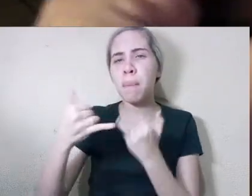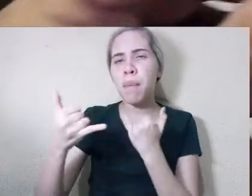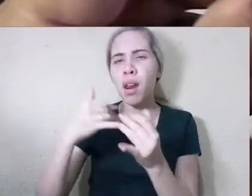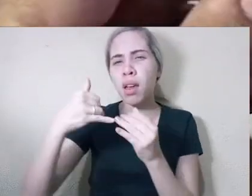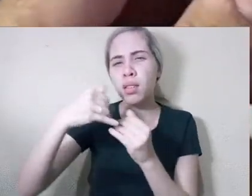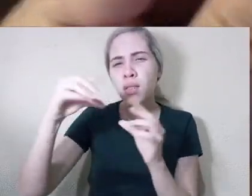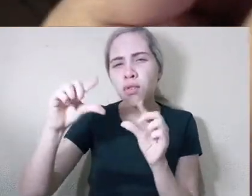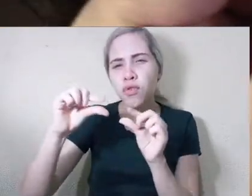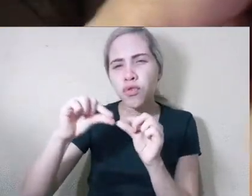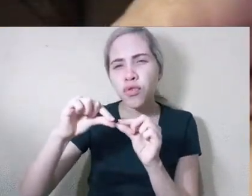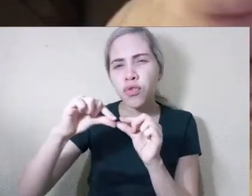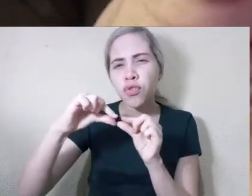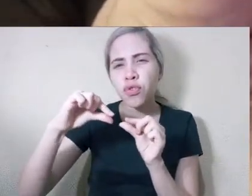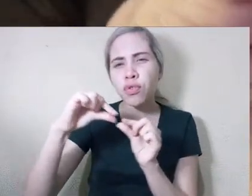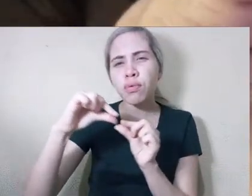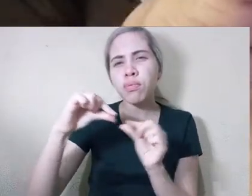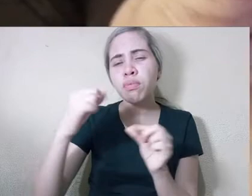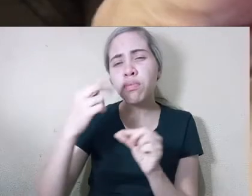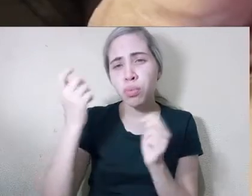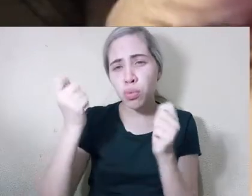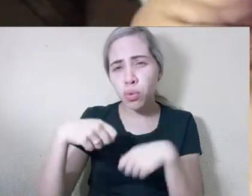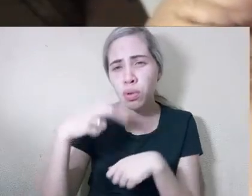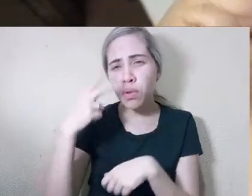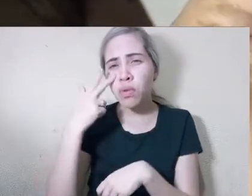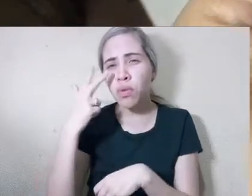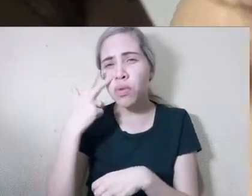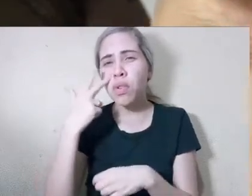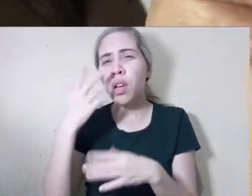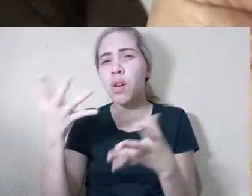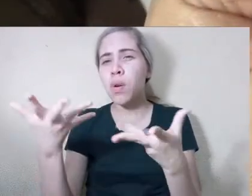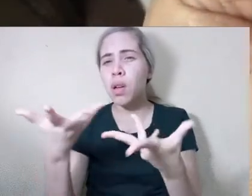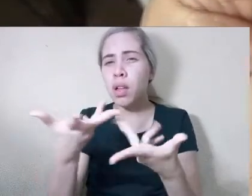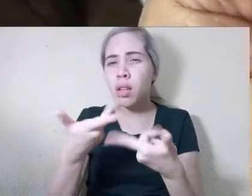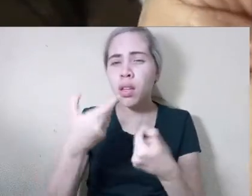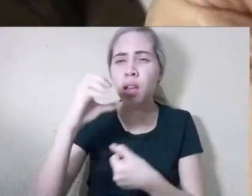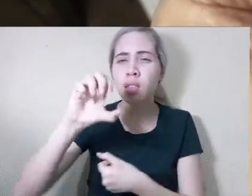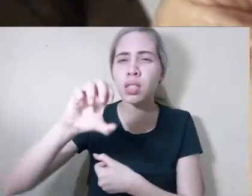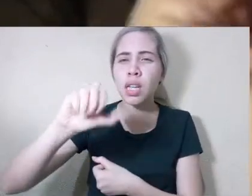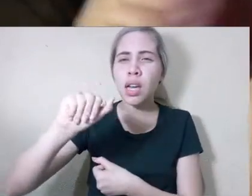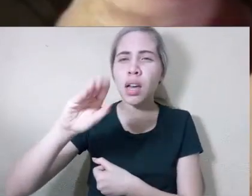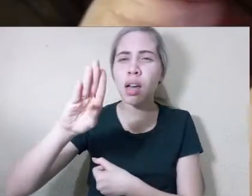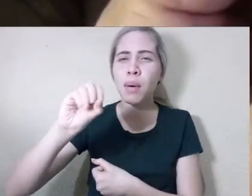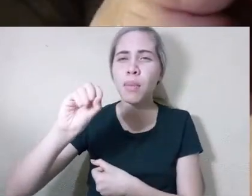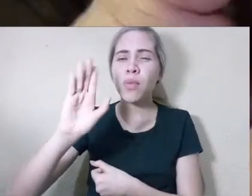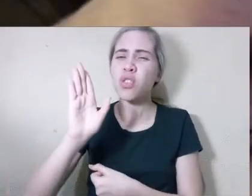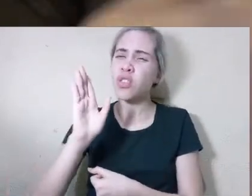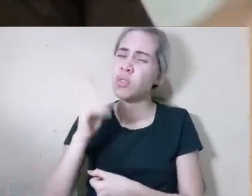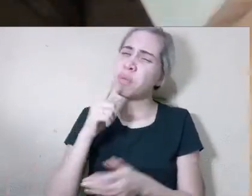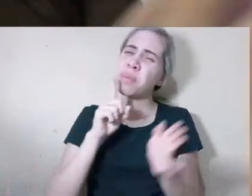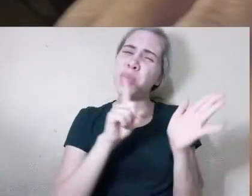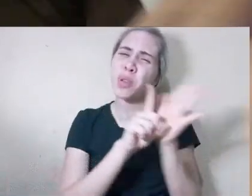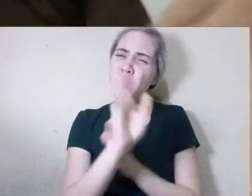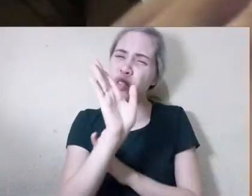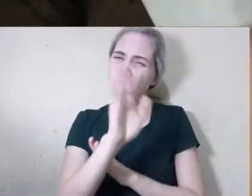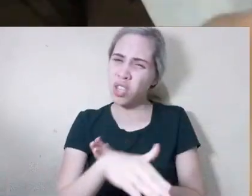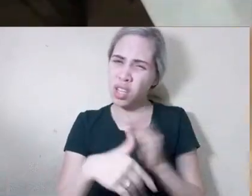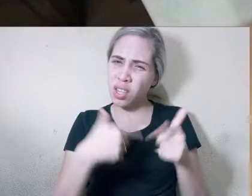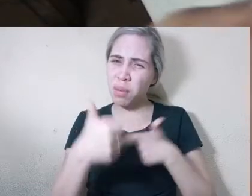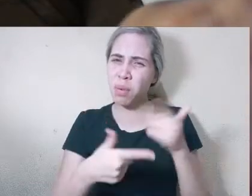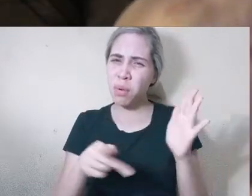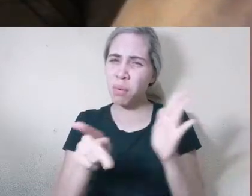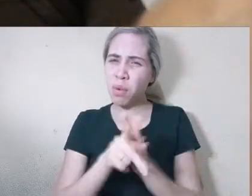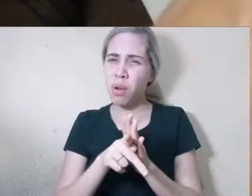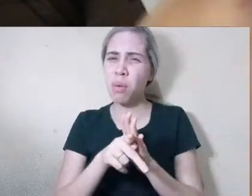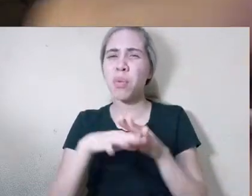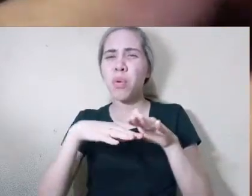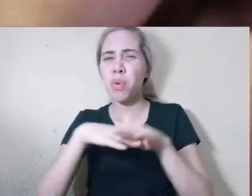fino, né? E vocês podem ver a qualidade desse cabo. Você já trabalhou com um guarda de arma, né?